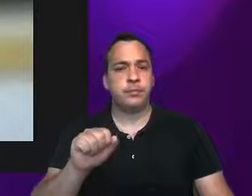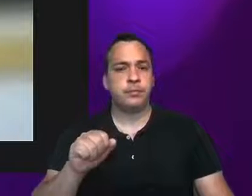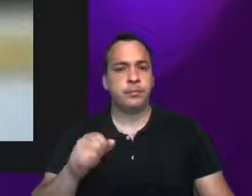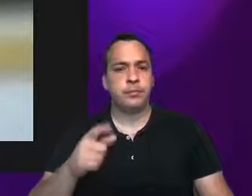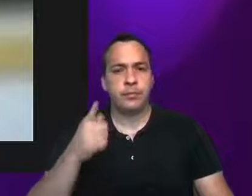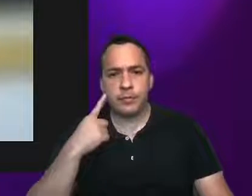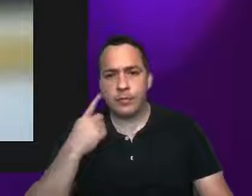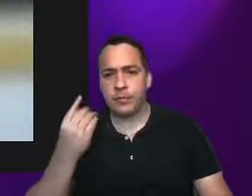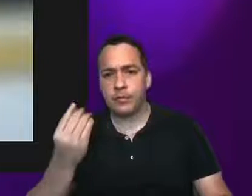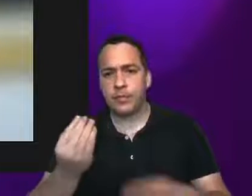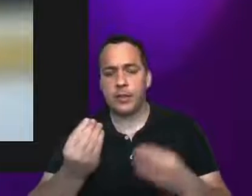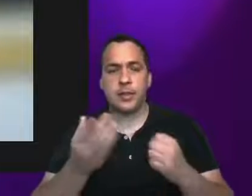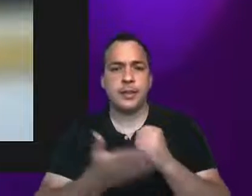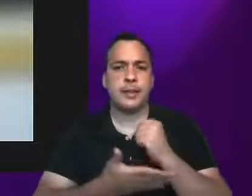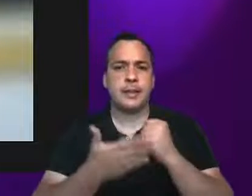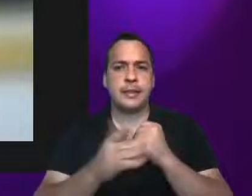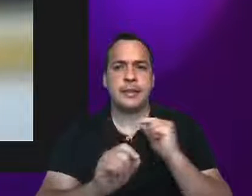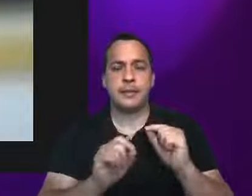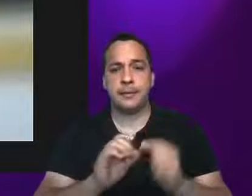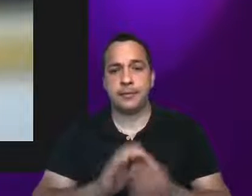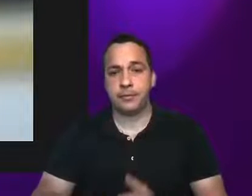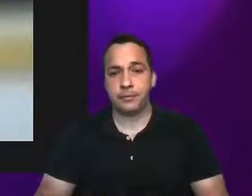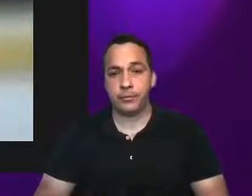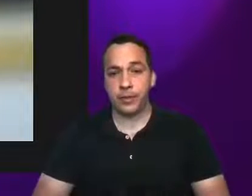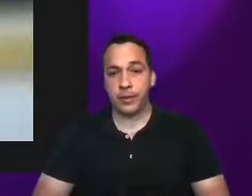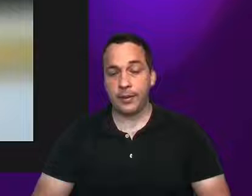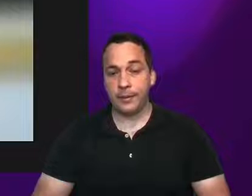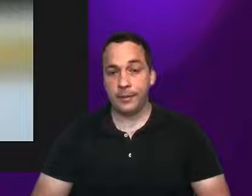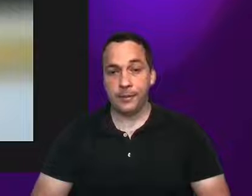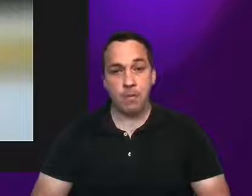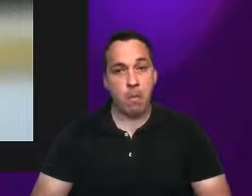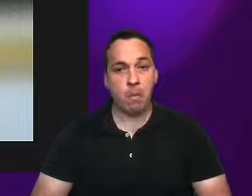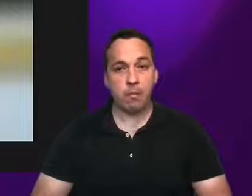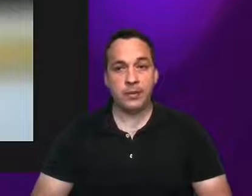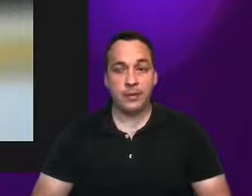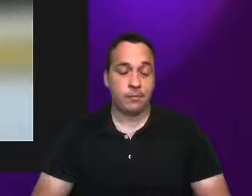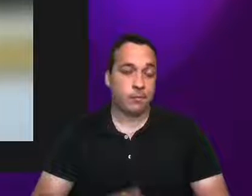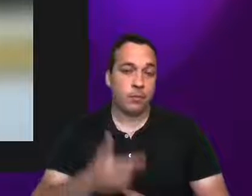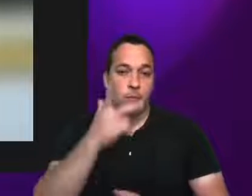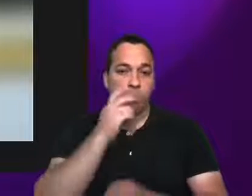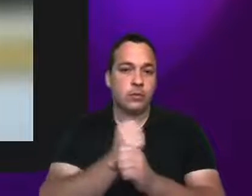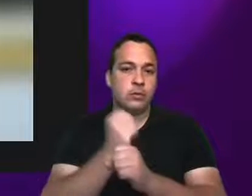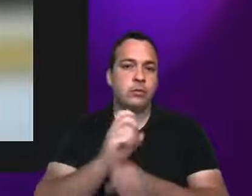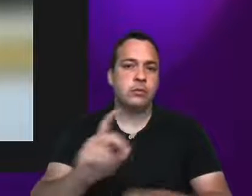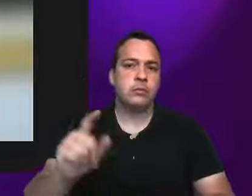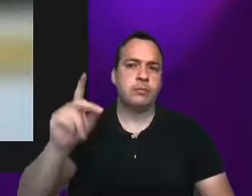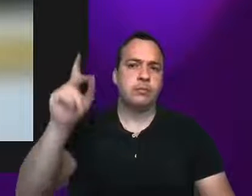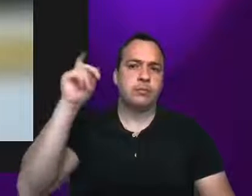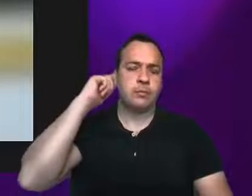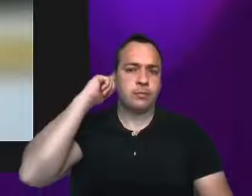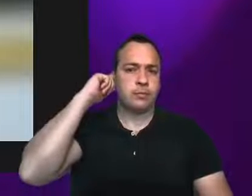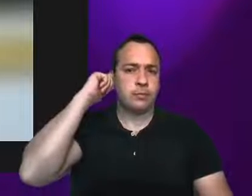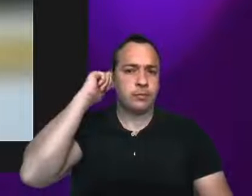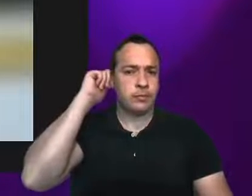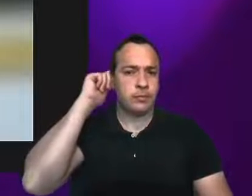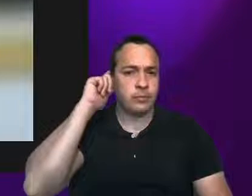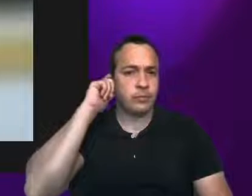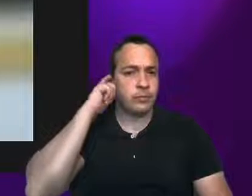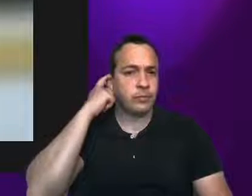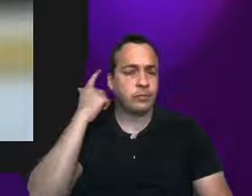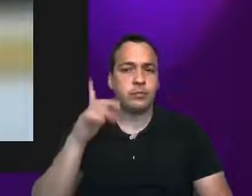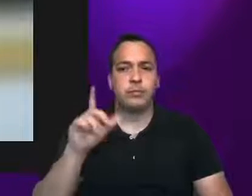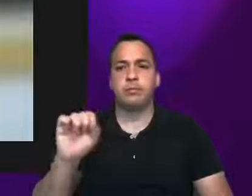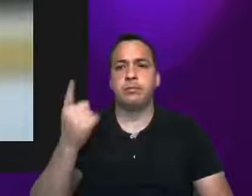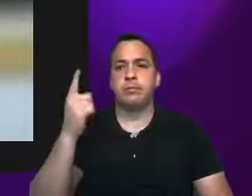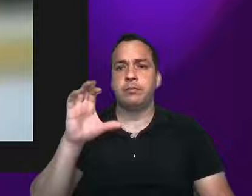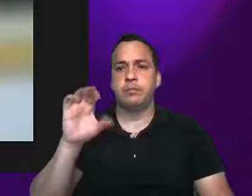até há anos atrás, o Shiraya, lá do Colorado, já falava isso,